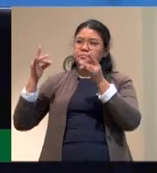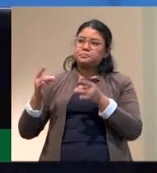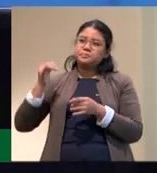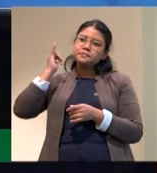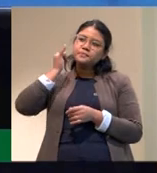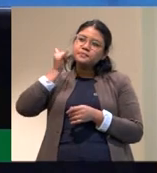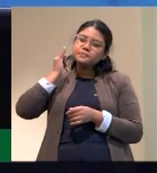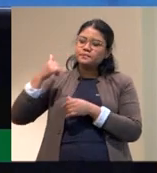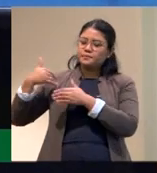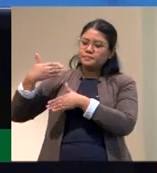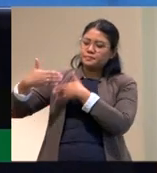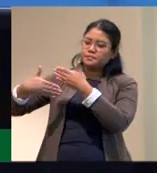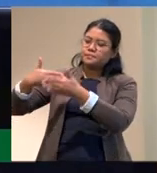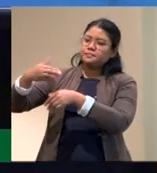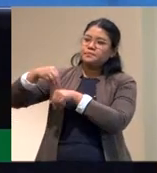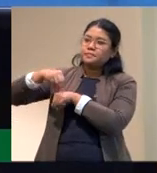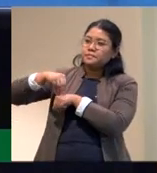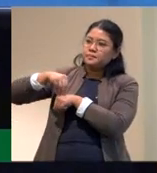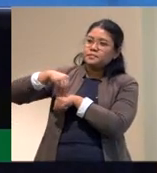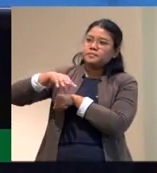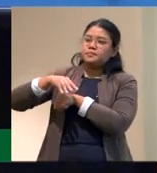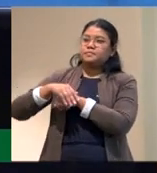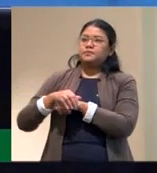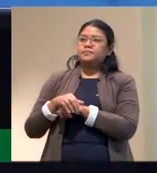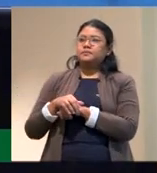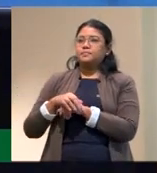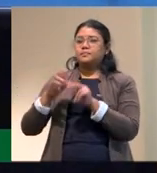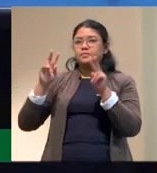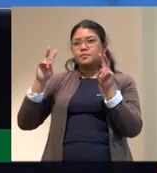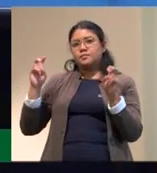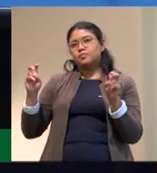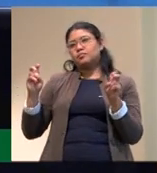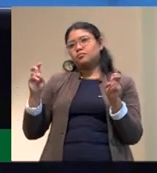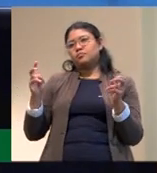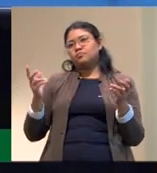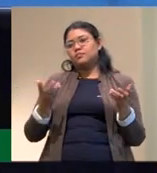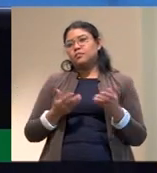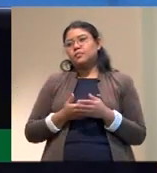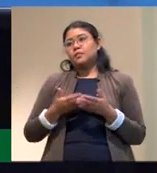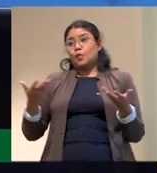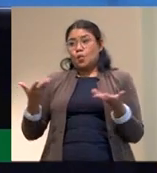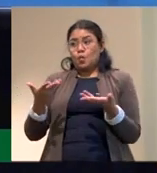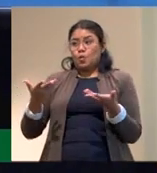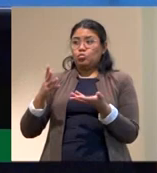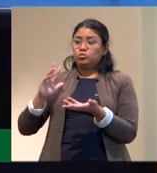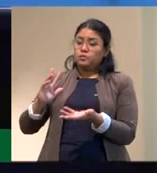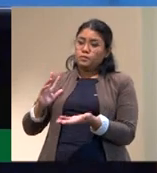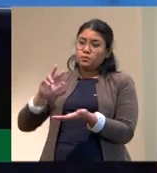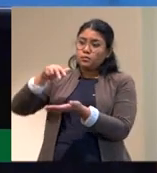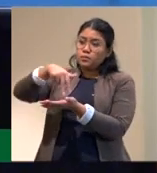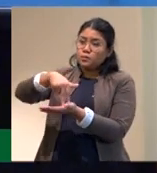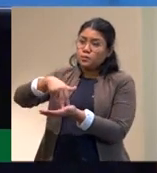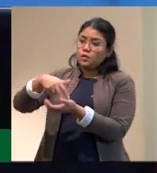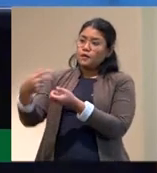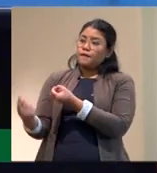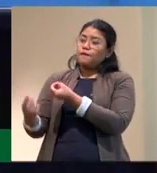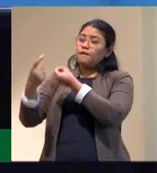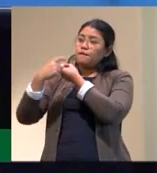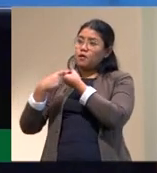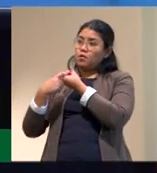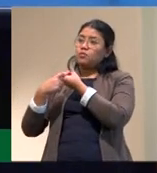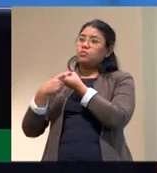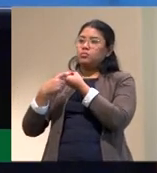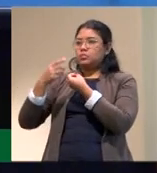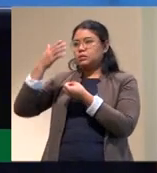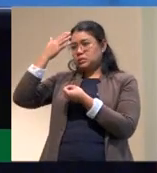para dizer dessa minha possibilidade de hoje aqui retomar uma questão. Eu sei que estou na